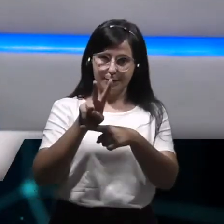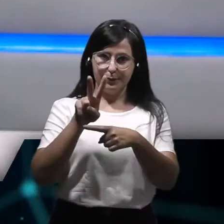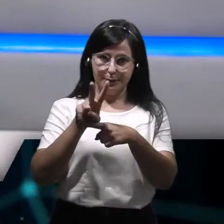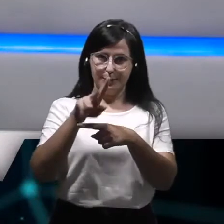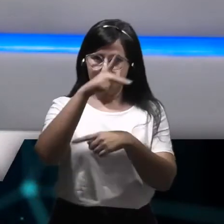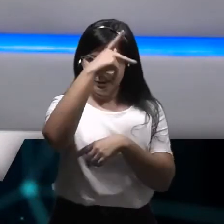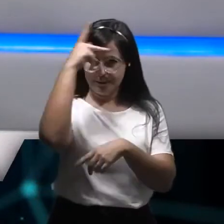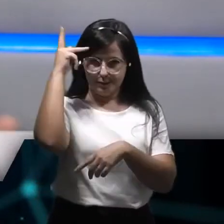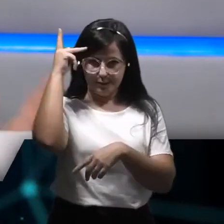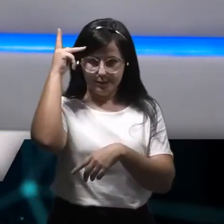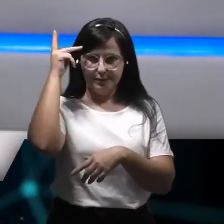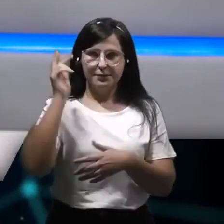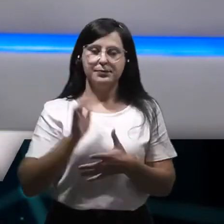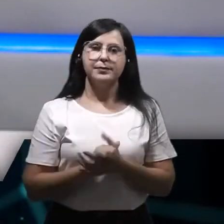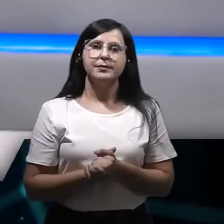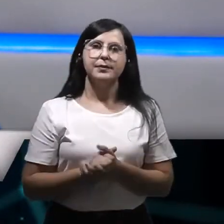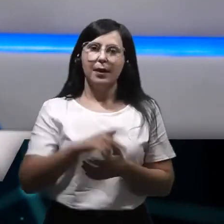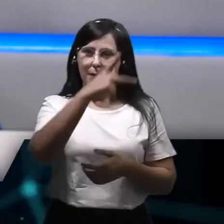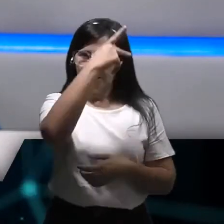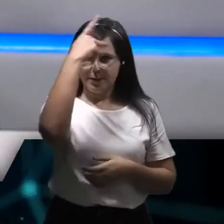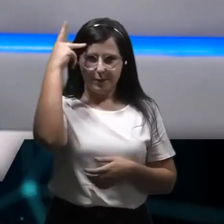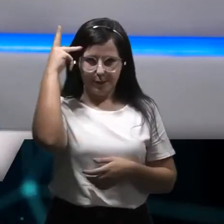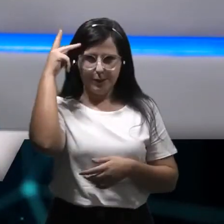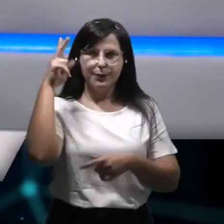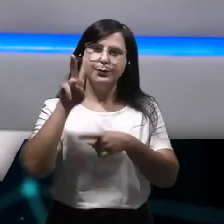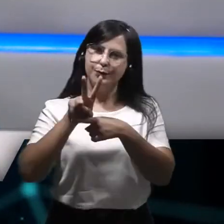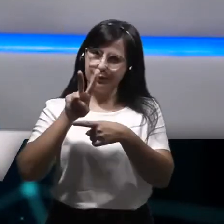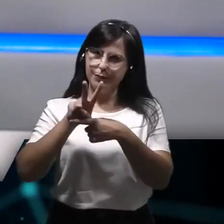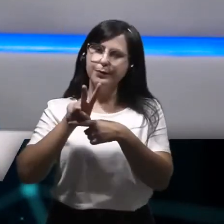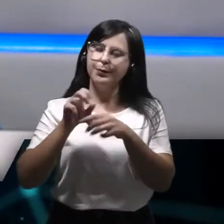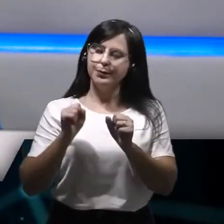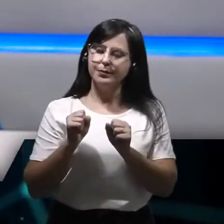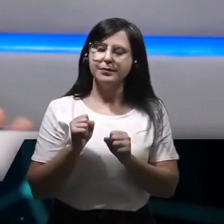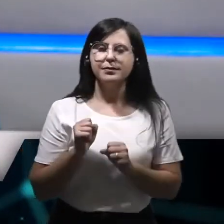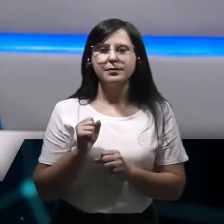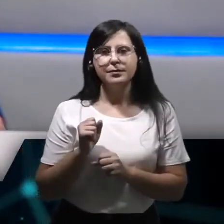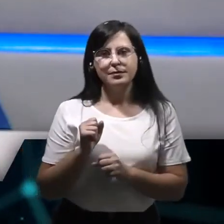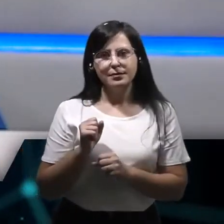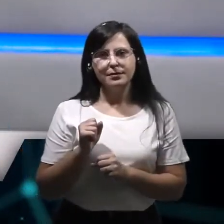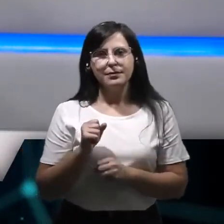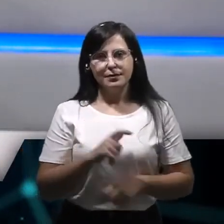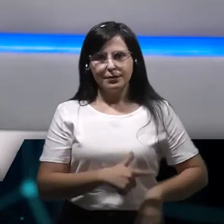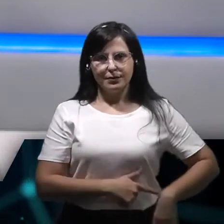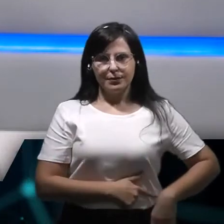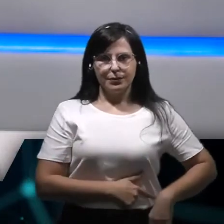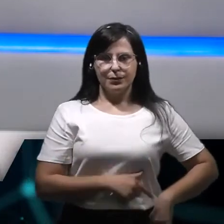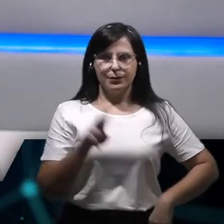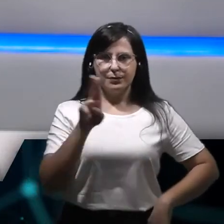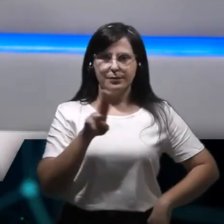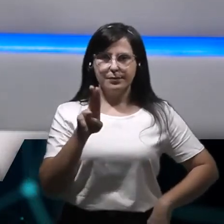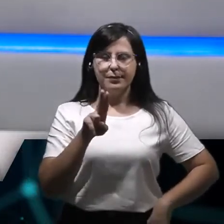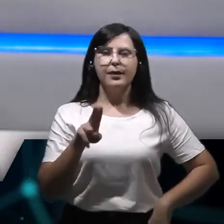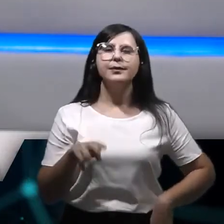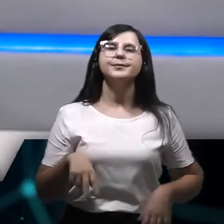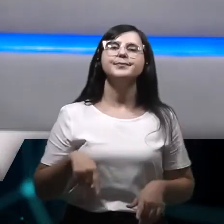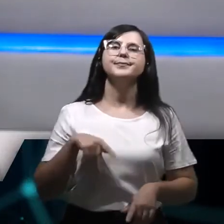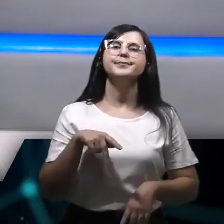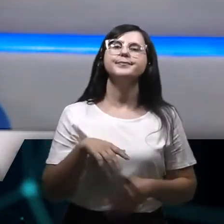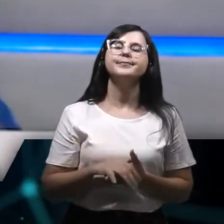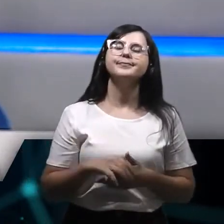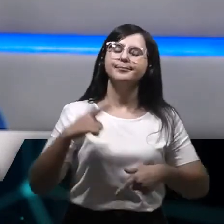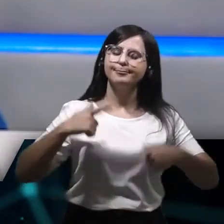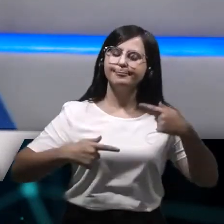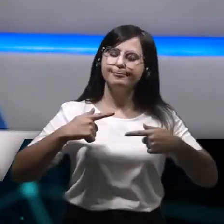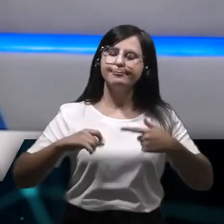possam ter condição de utilizar o seu armamento. E, logicamente, são políticas importantes e que nós